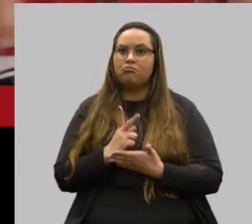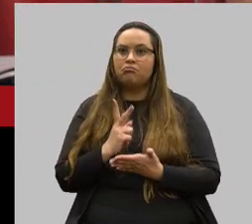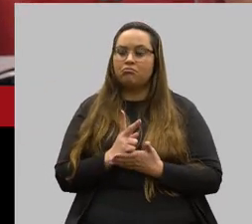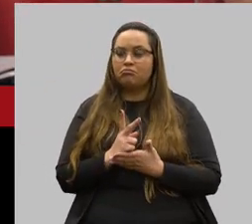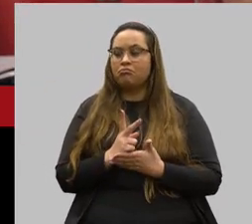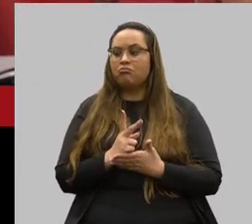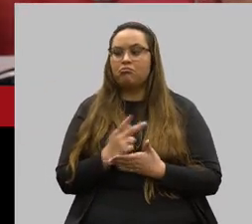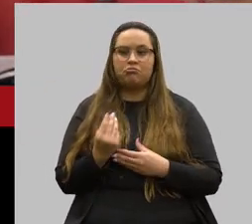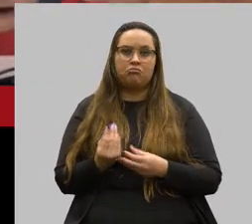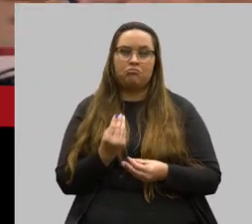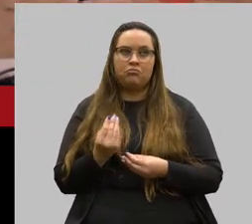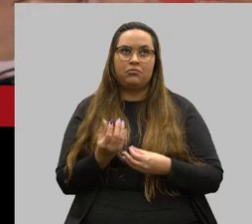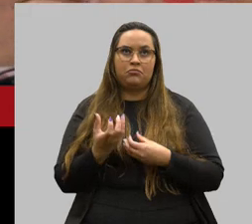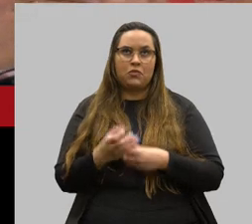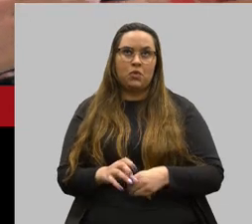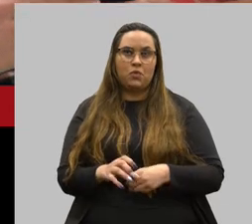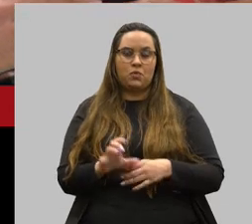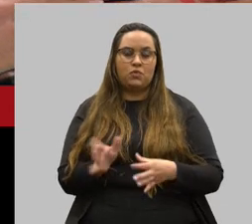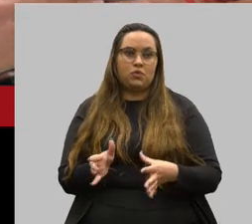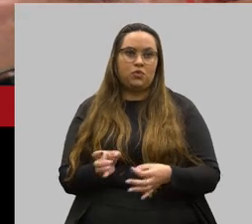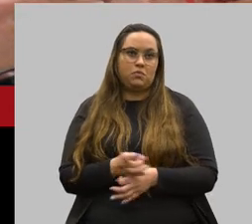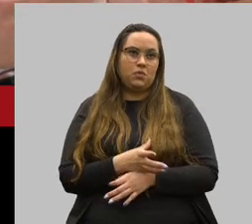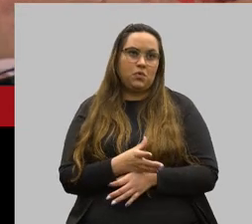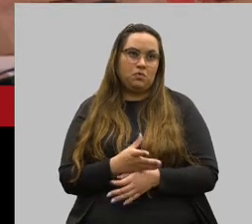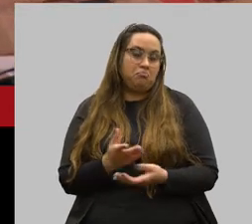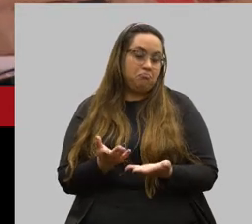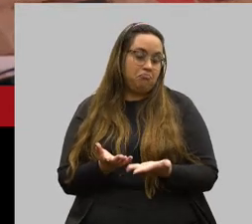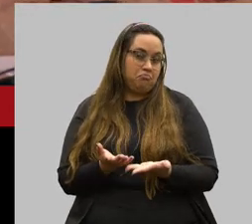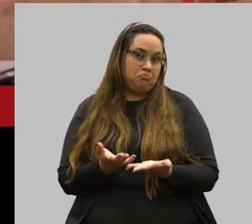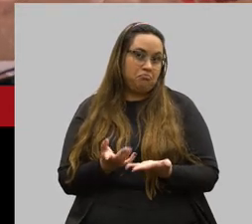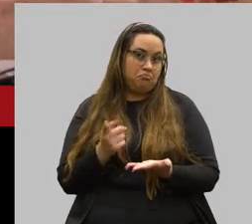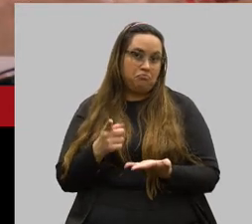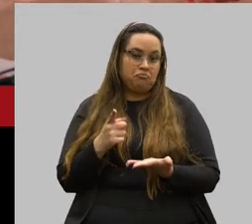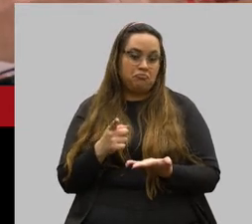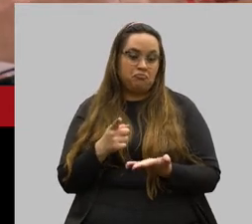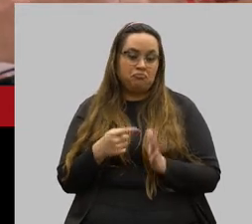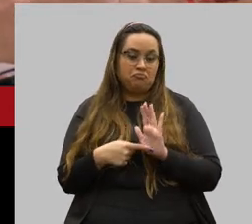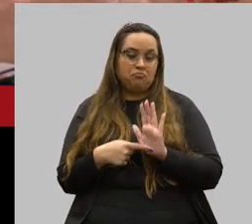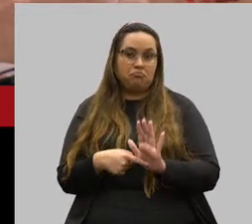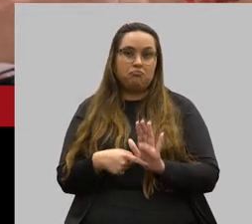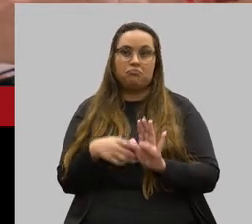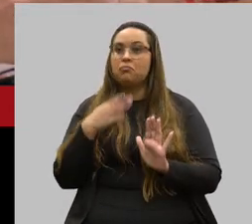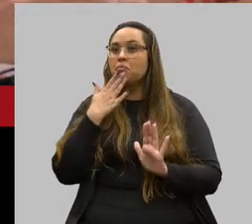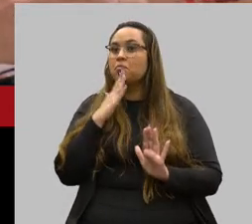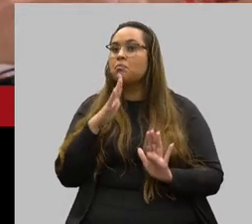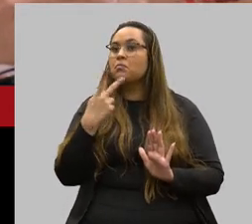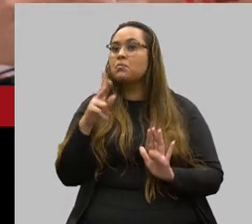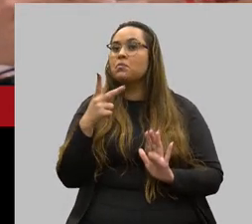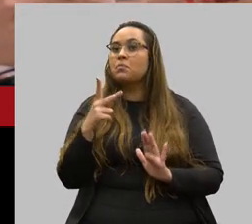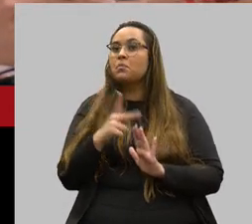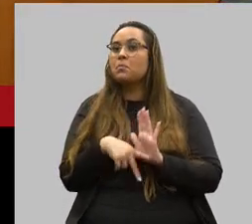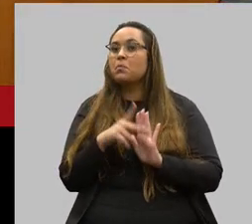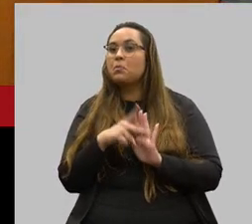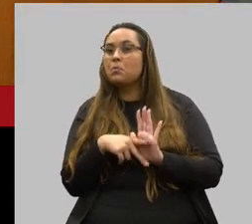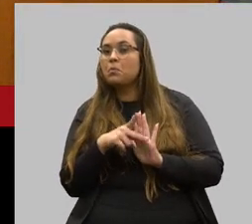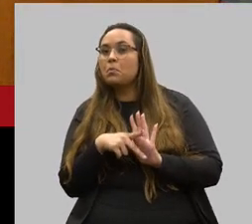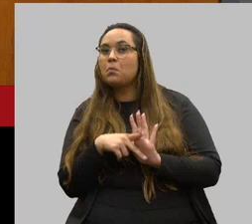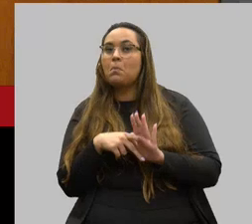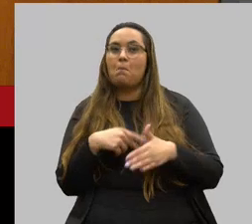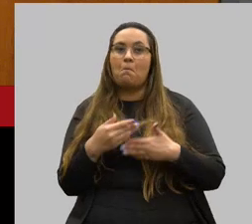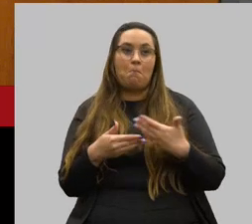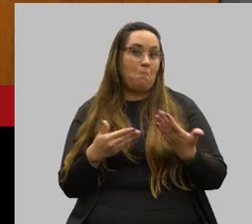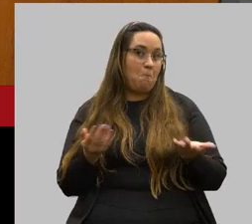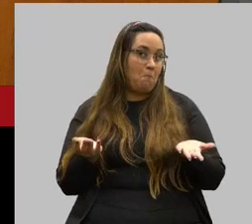concurso já em andamento qual que qual que é expectativa da senhora ou qual que é o planejamento da senhora nesse aspecto bem